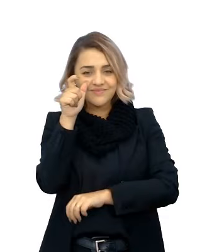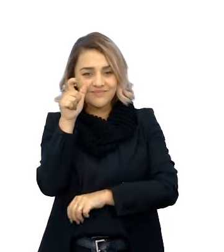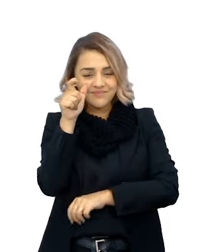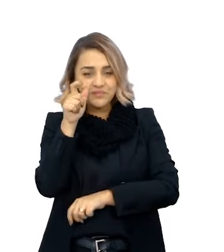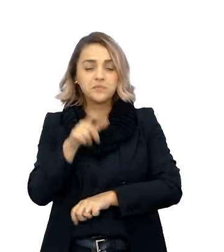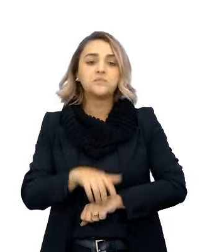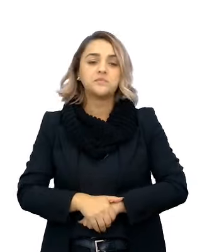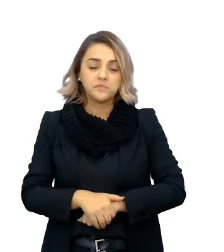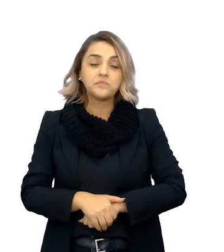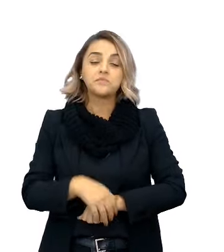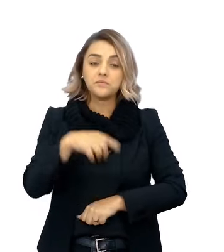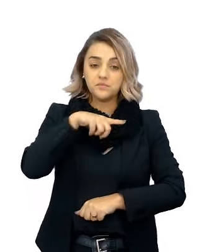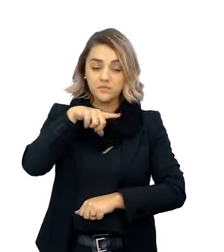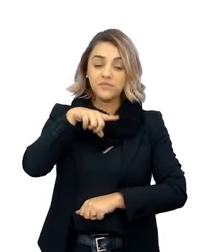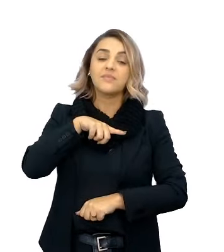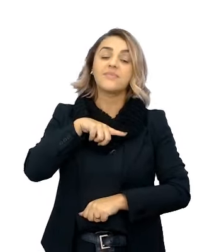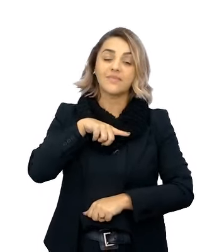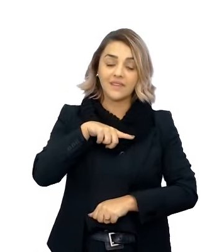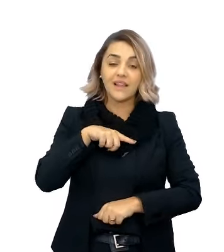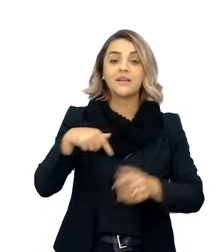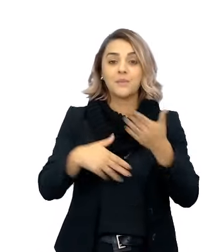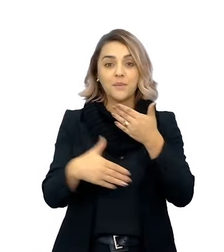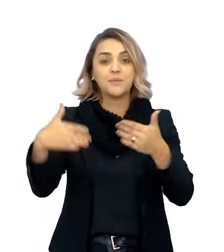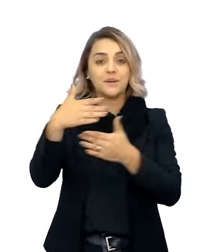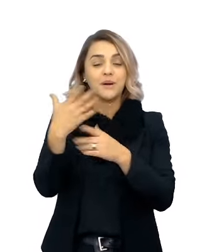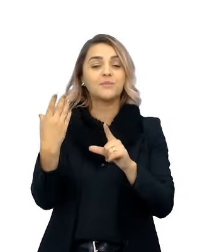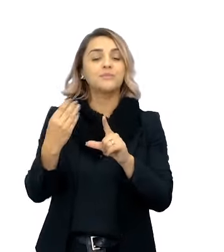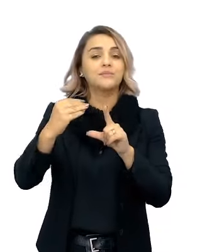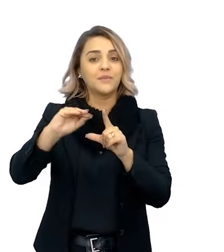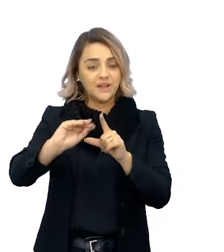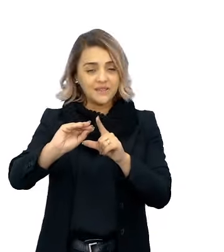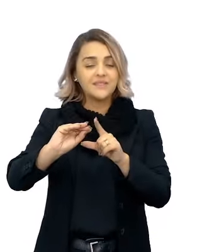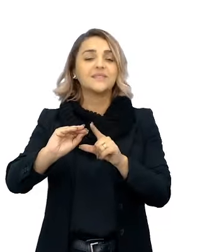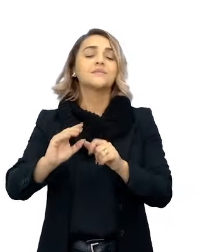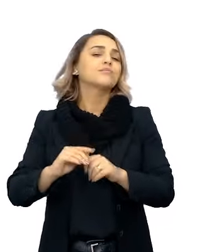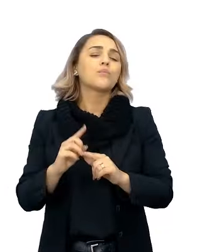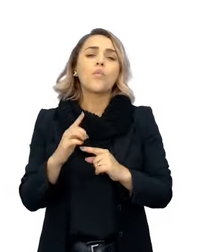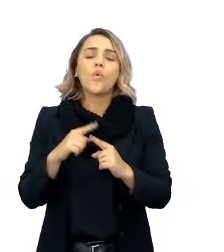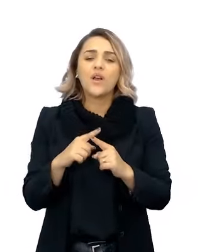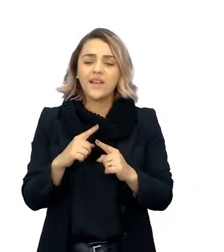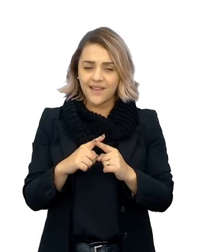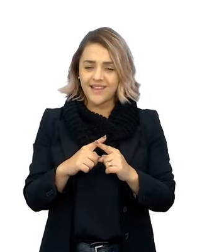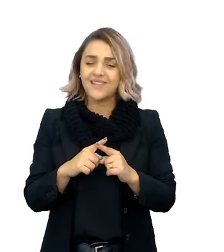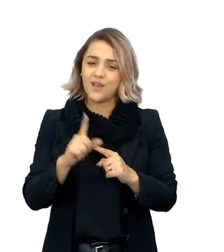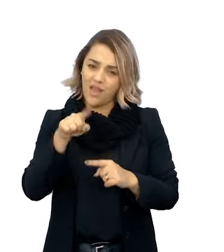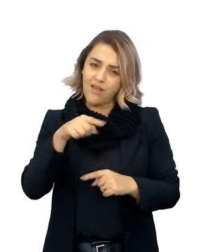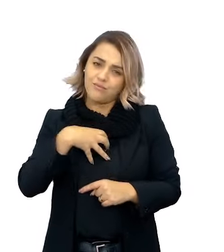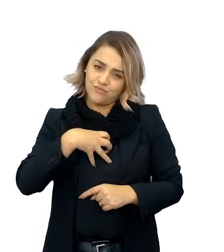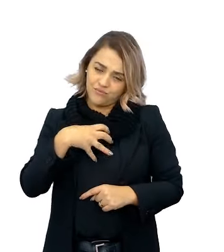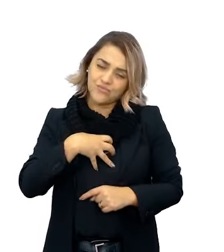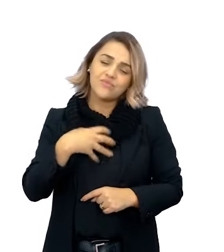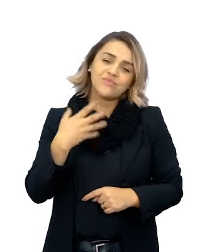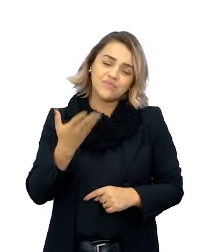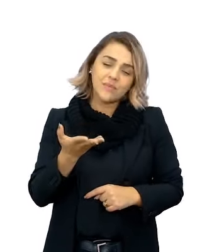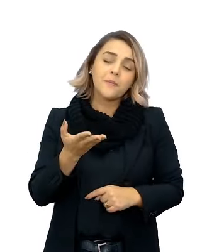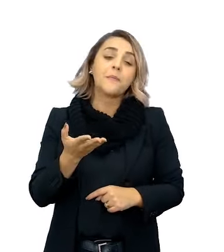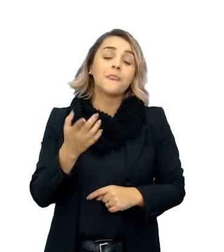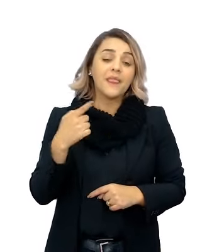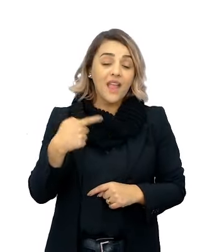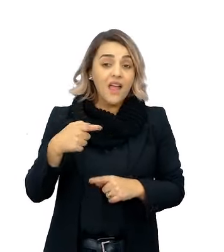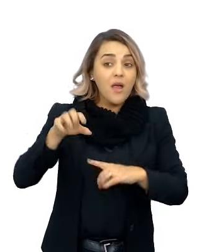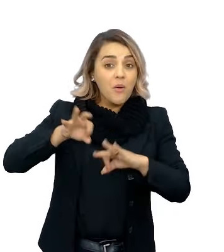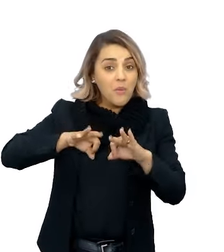aqui, lá dentro do Centro de Mídias, também vocês têm. Por que a gente deixa dessa forma? Como eu já falei, para orientar todos para o planejamento